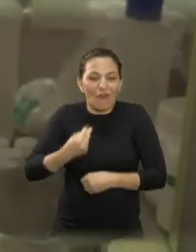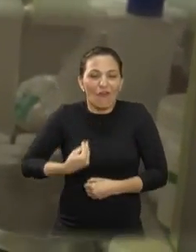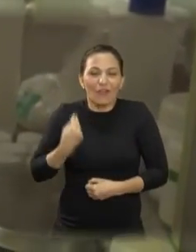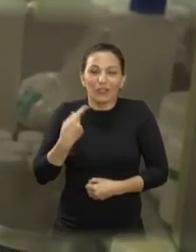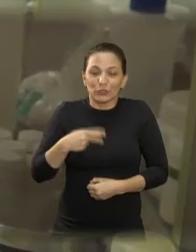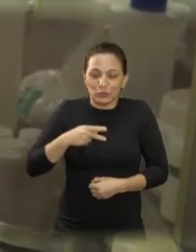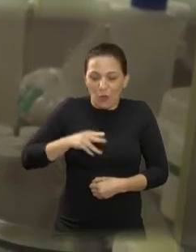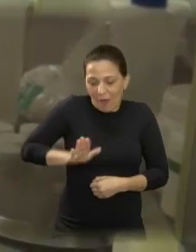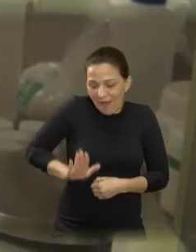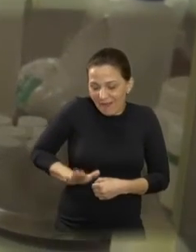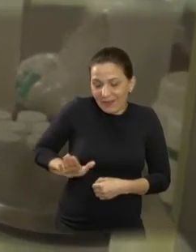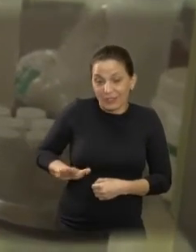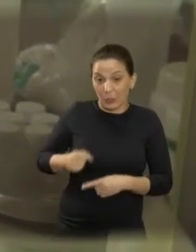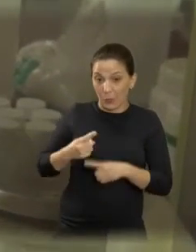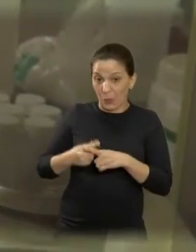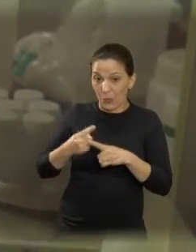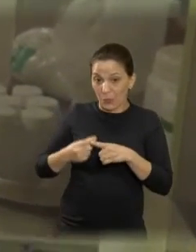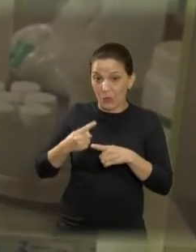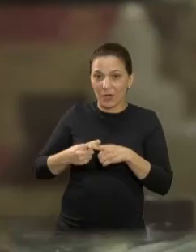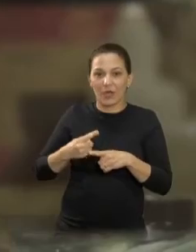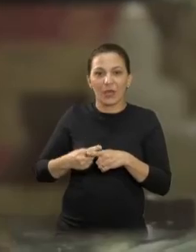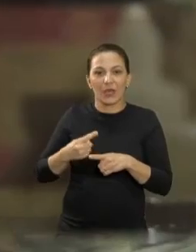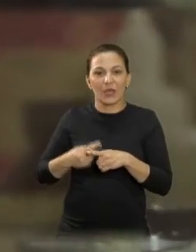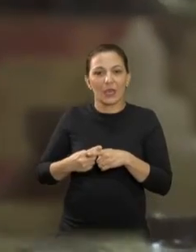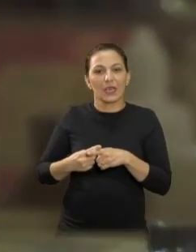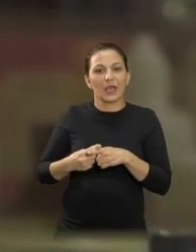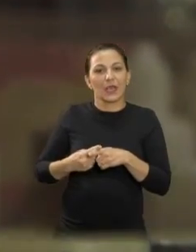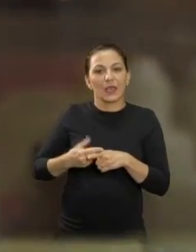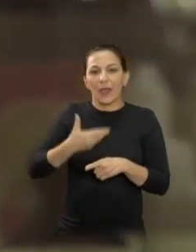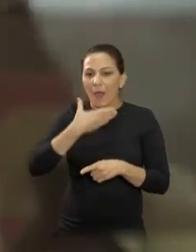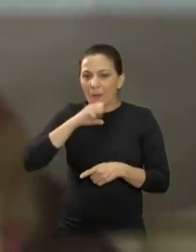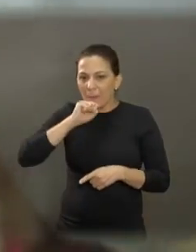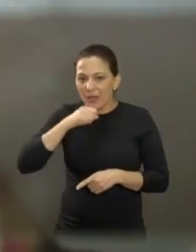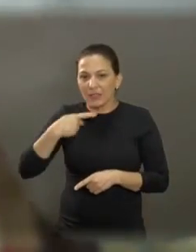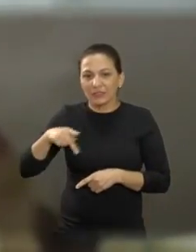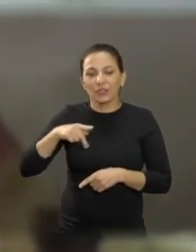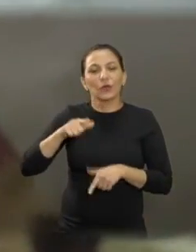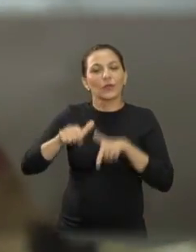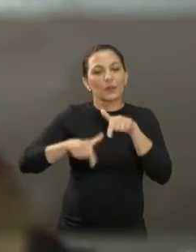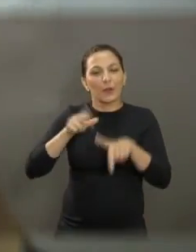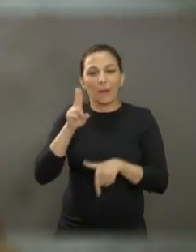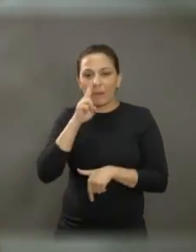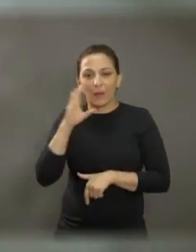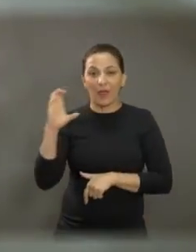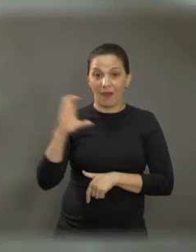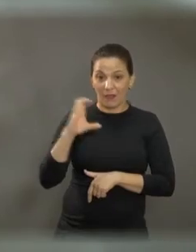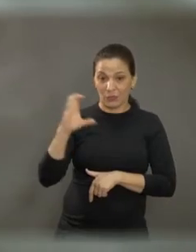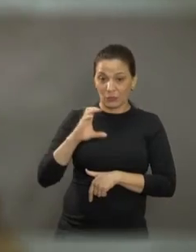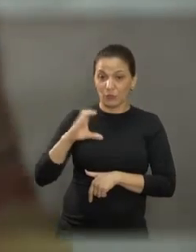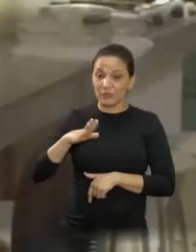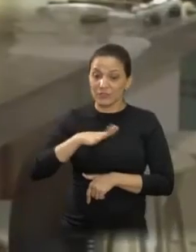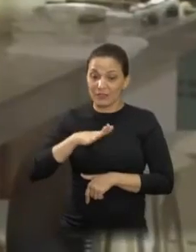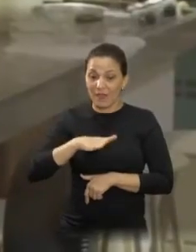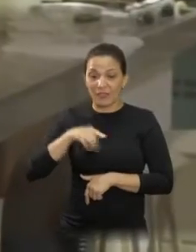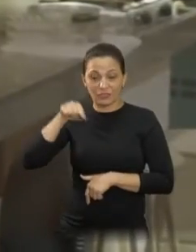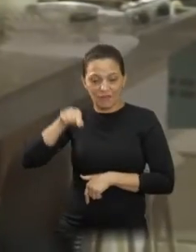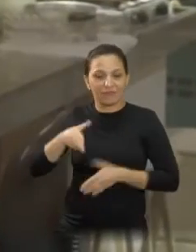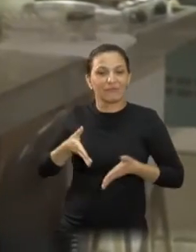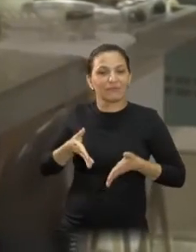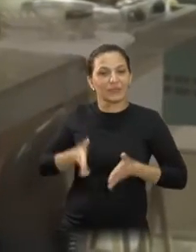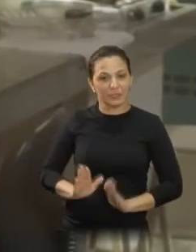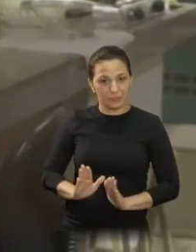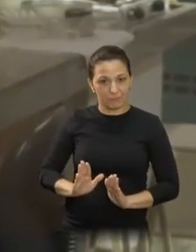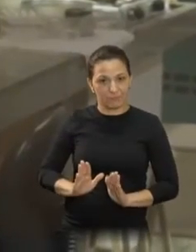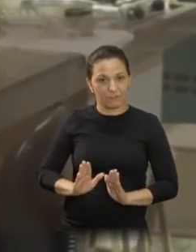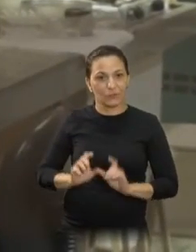era criança, pois o pai era funcionário de uma farmácia, em Catanduva, cidade onde Marcos nasceu. Recorda